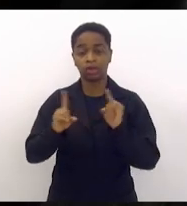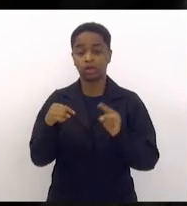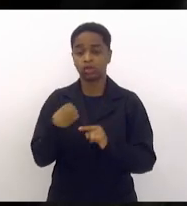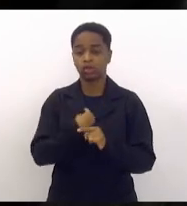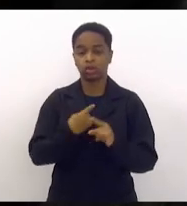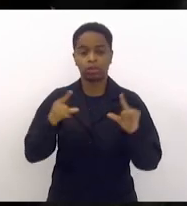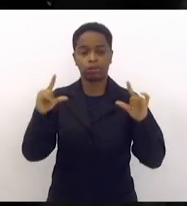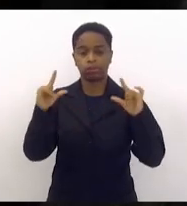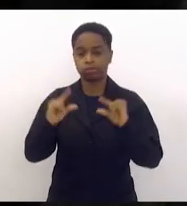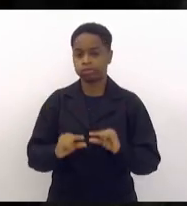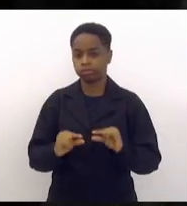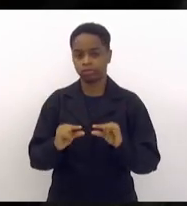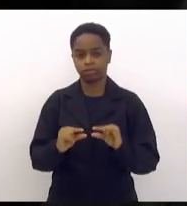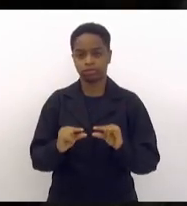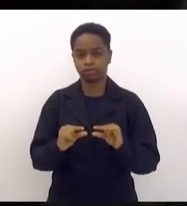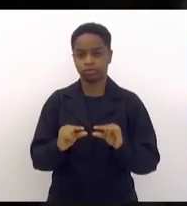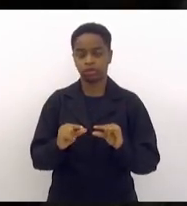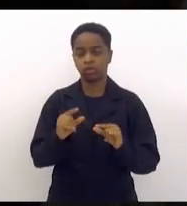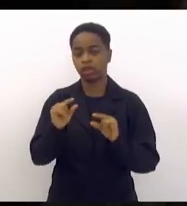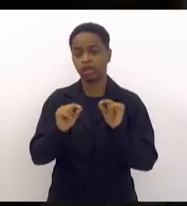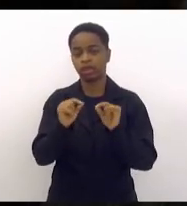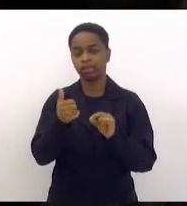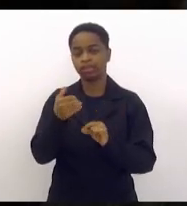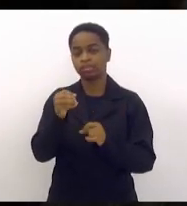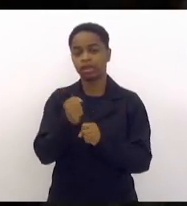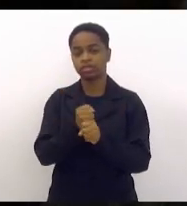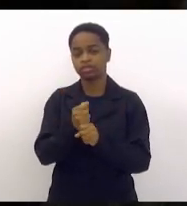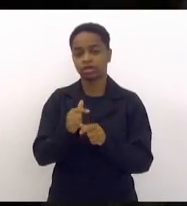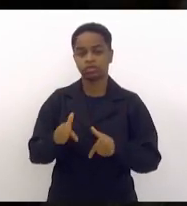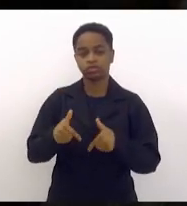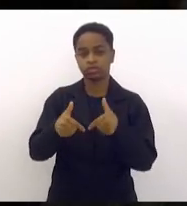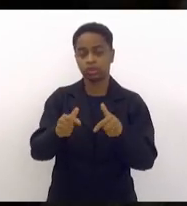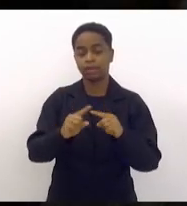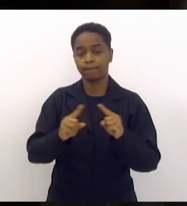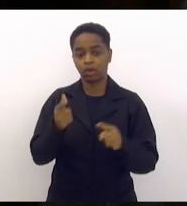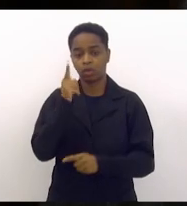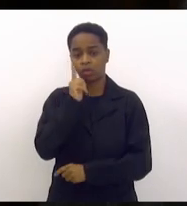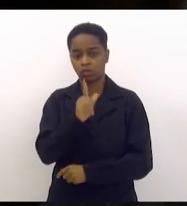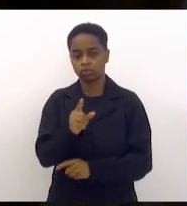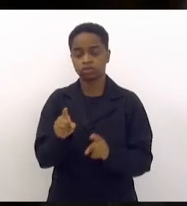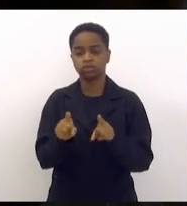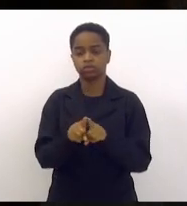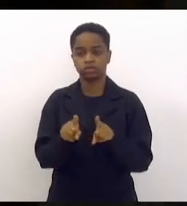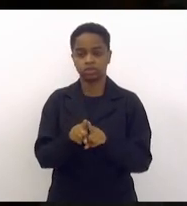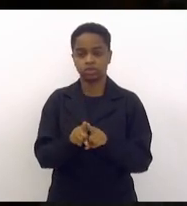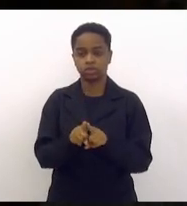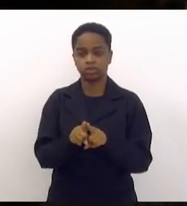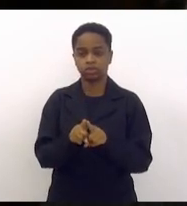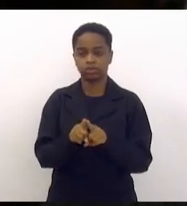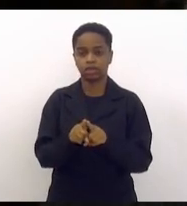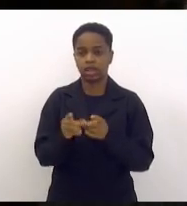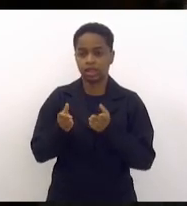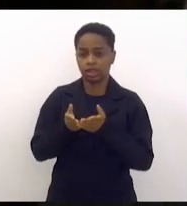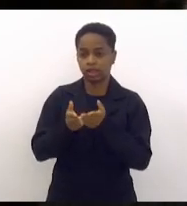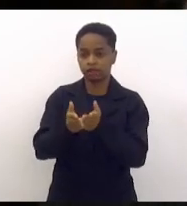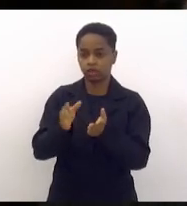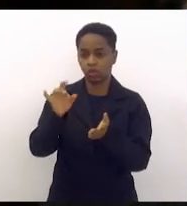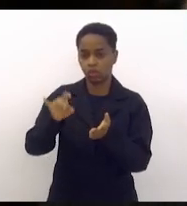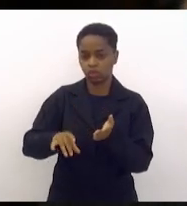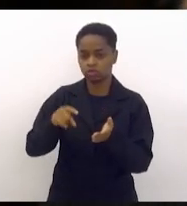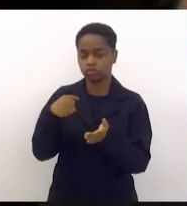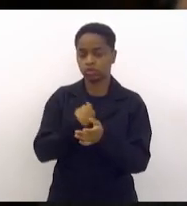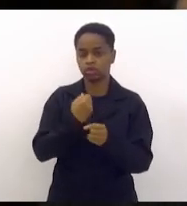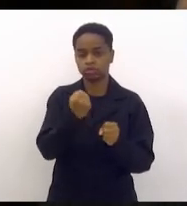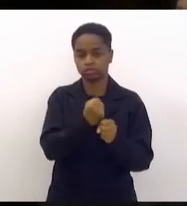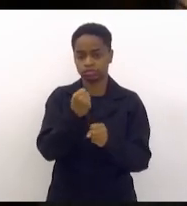cortada com pouco mais do que 10 anos e nós ainda assim conseguimos nos últimos navios que estavam sendo construíd